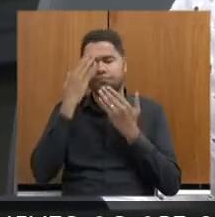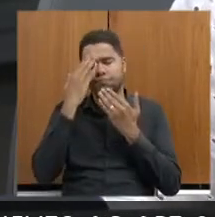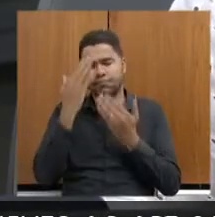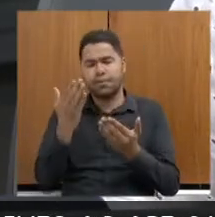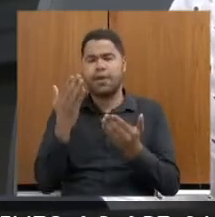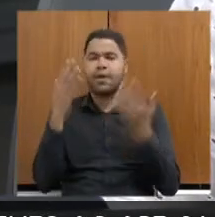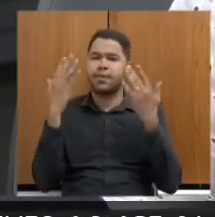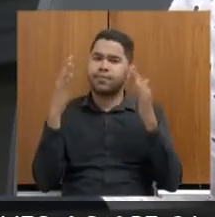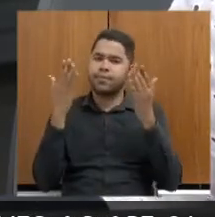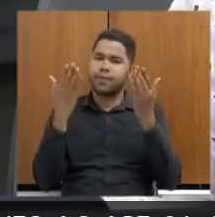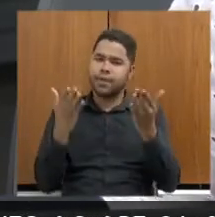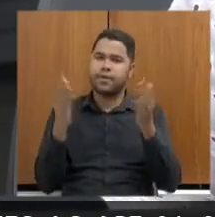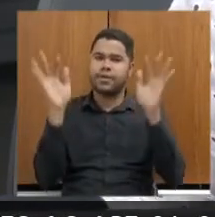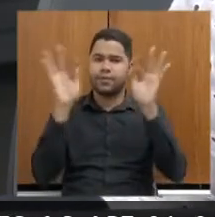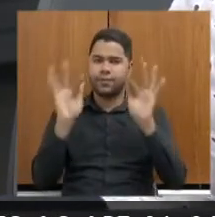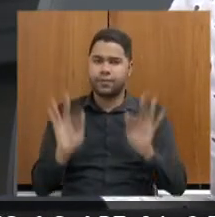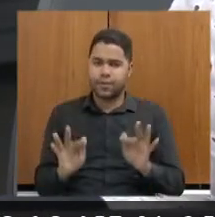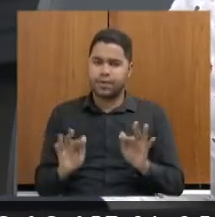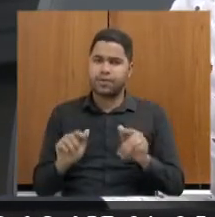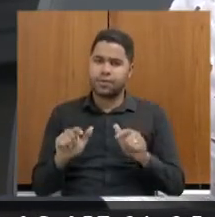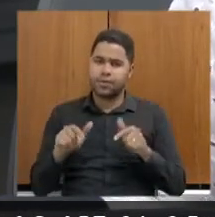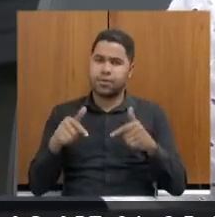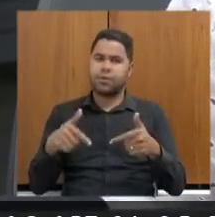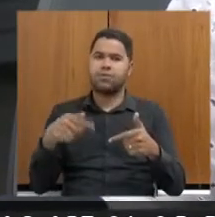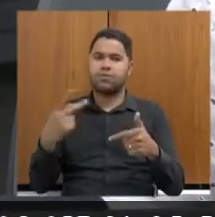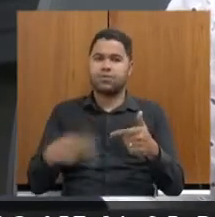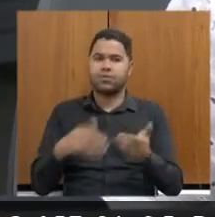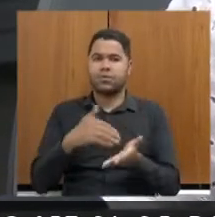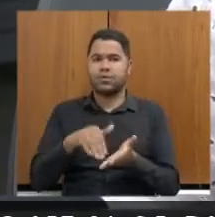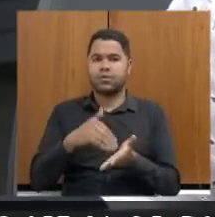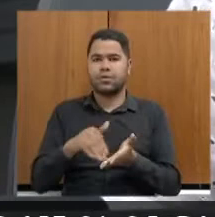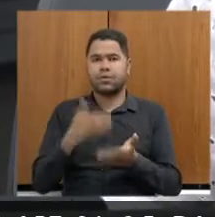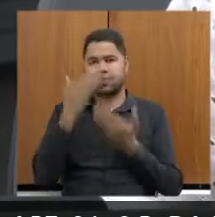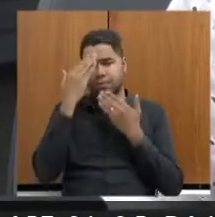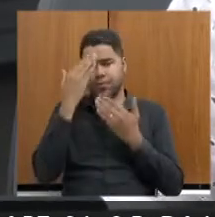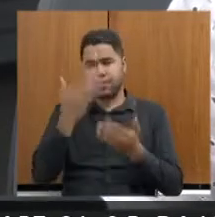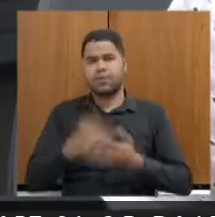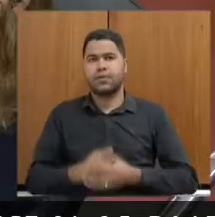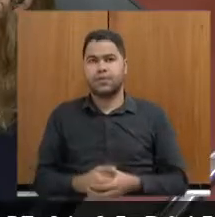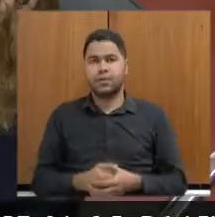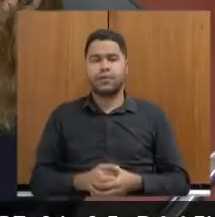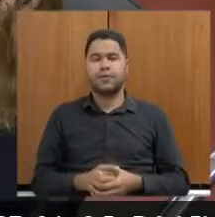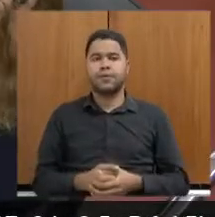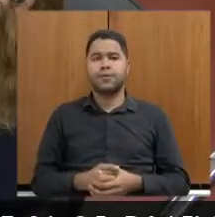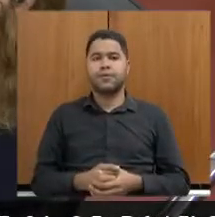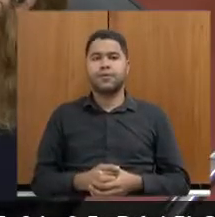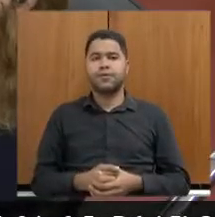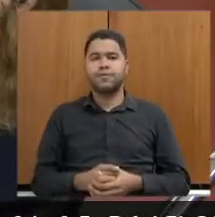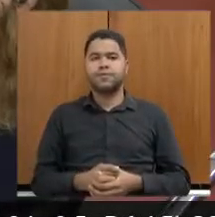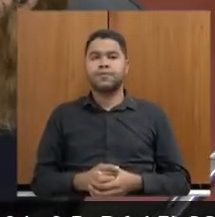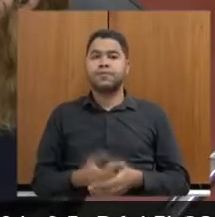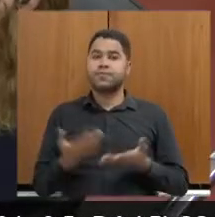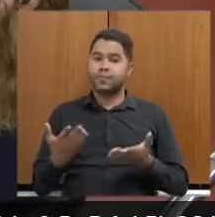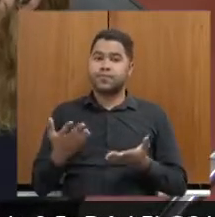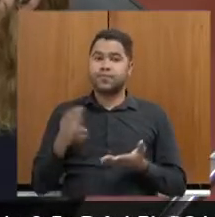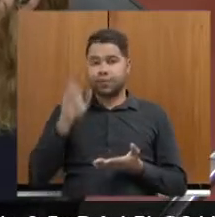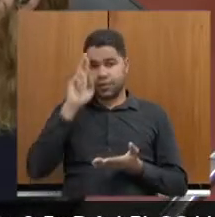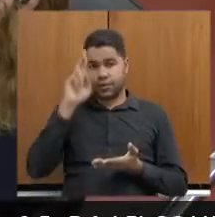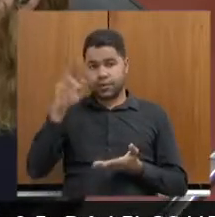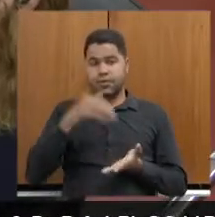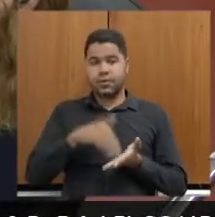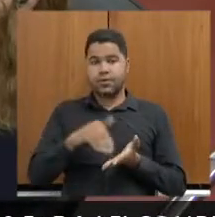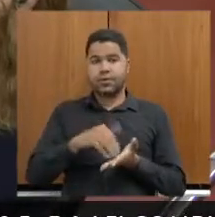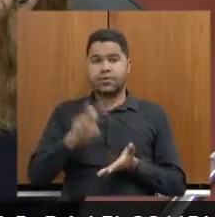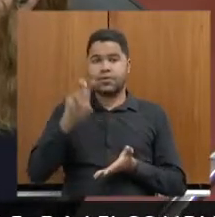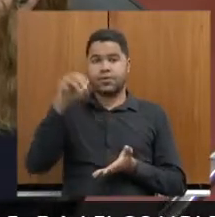toda equipe estamos muito feliz aí com atuação do acidente da secretaria é obrigada muito bem com a palavra o senhor secretário por